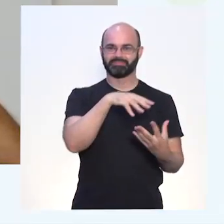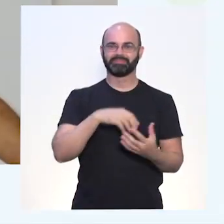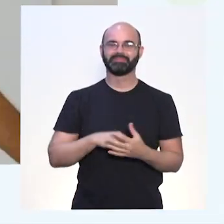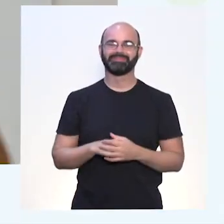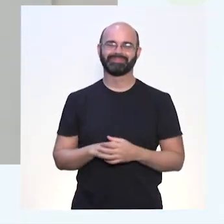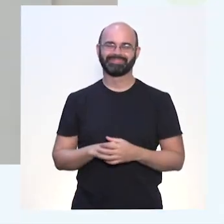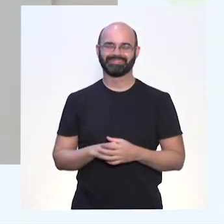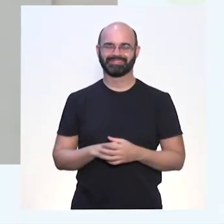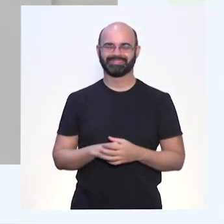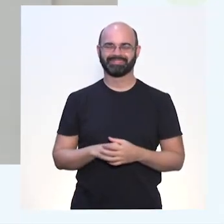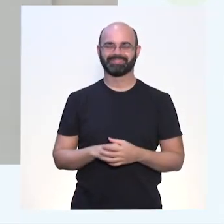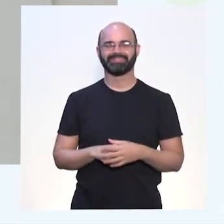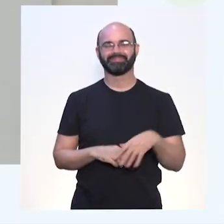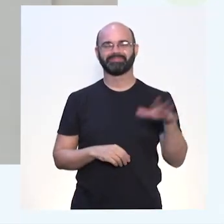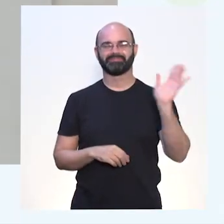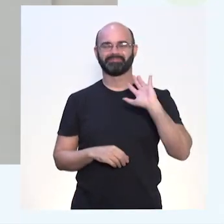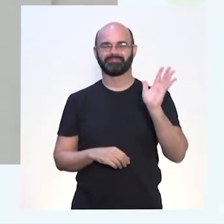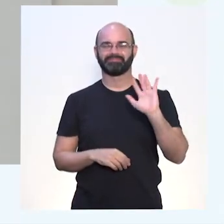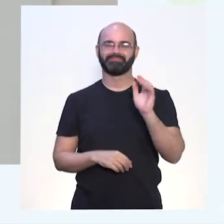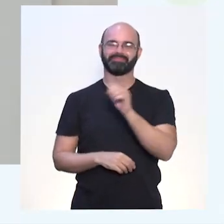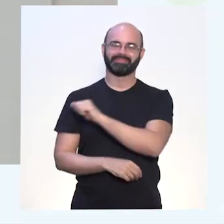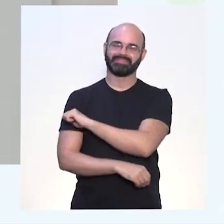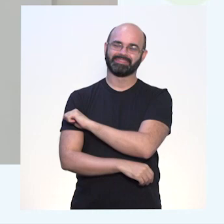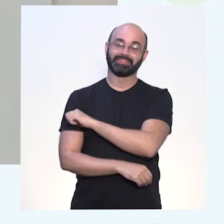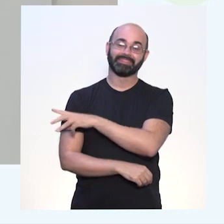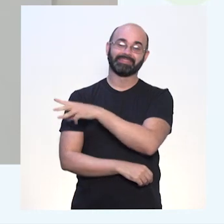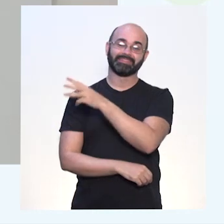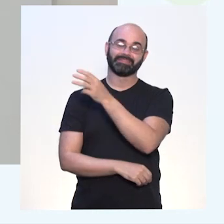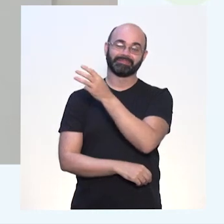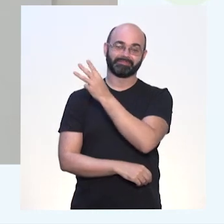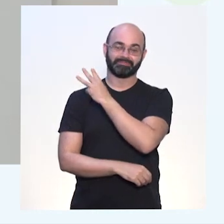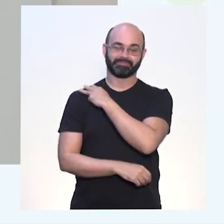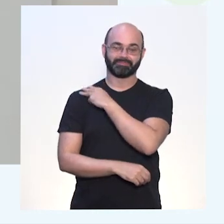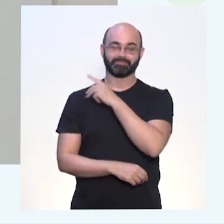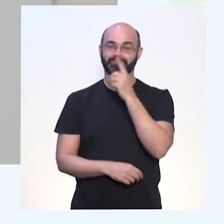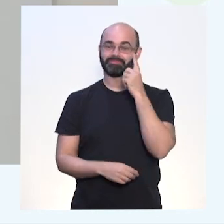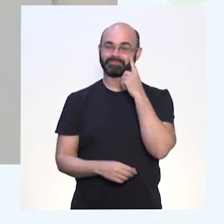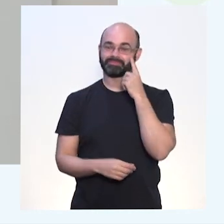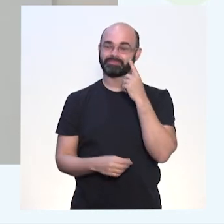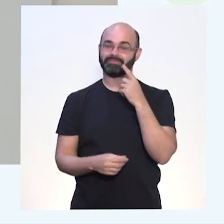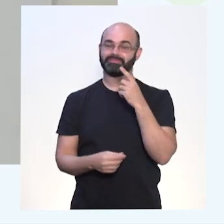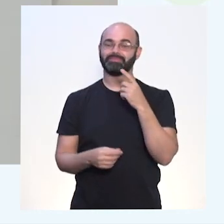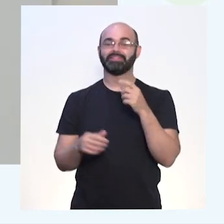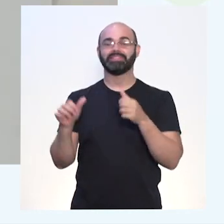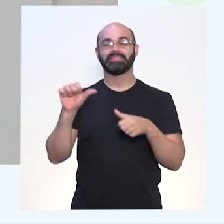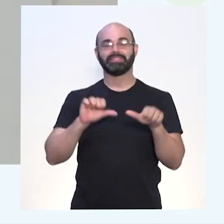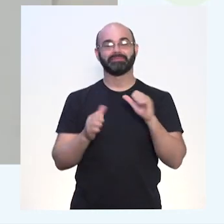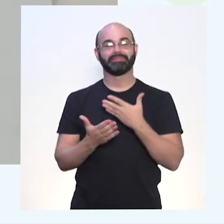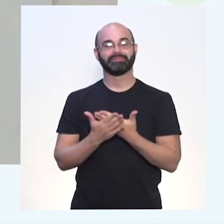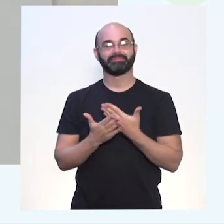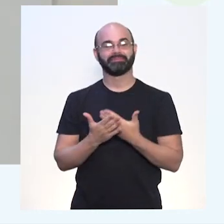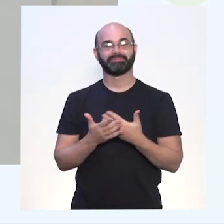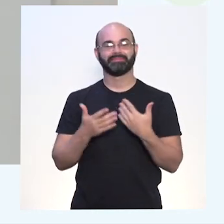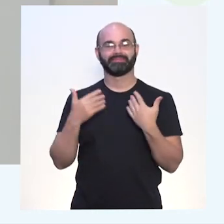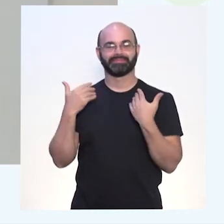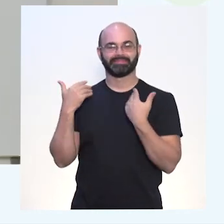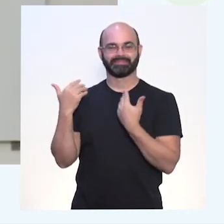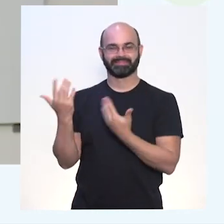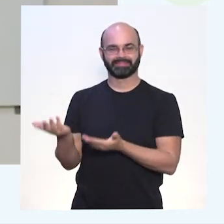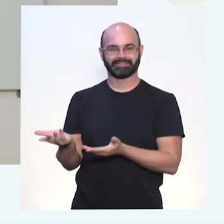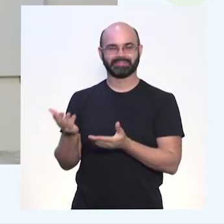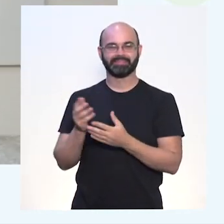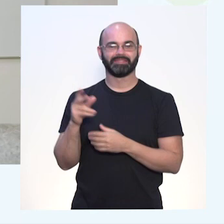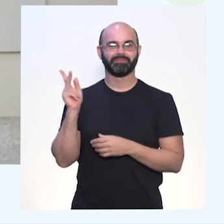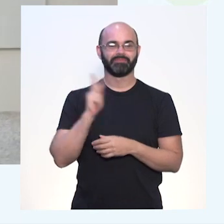Olá, estudantes do terceiro ano do ensino médio. Bem-vindos para essa aula de Química. E estamos aqui na companhia